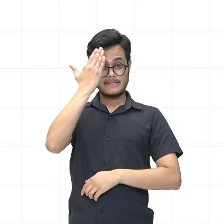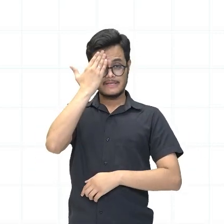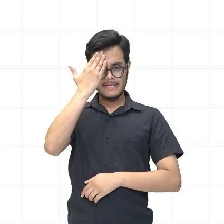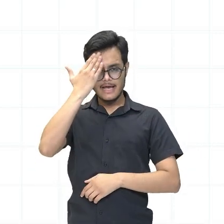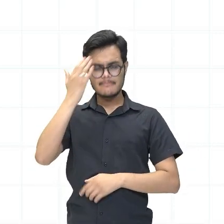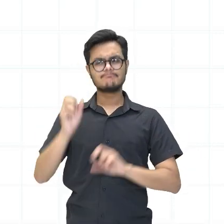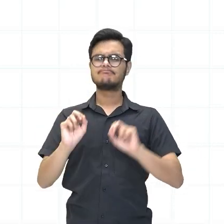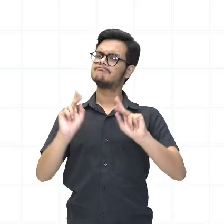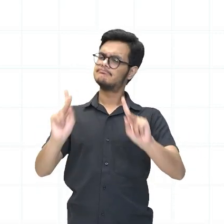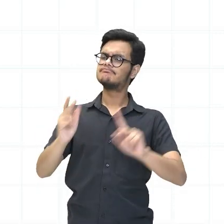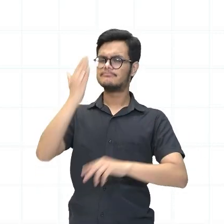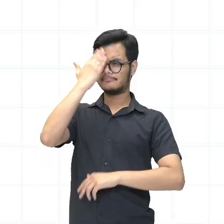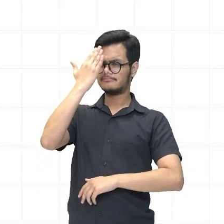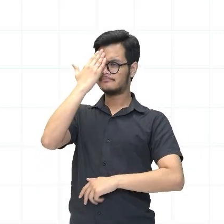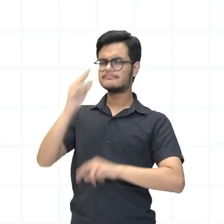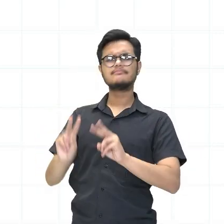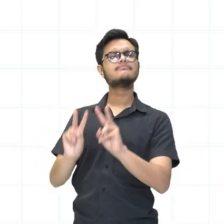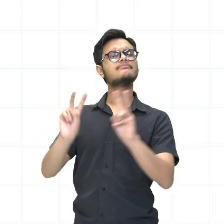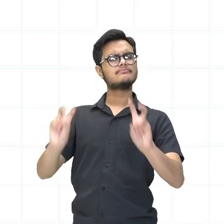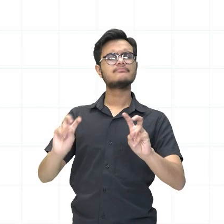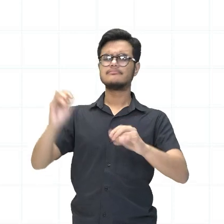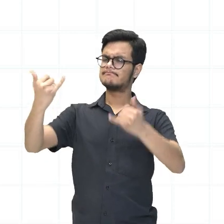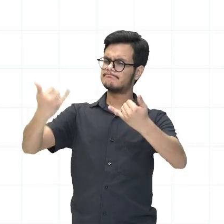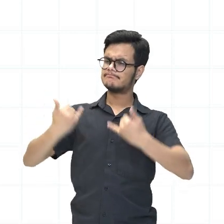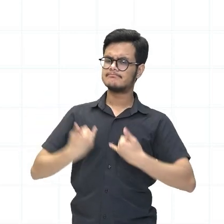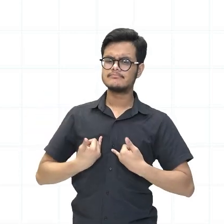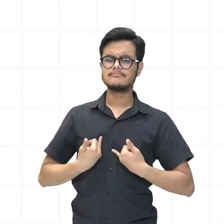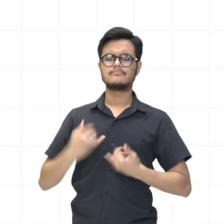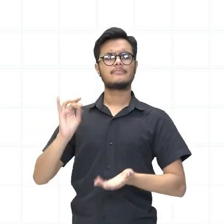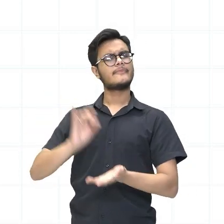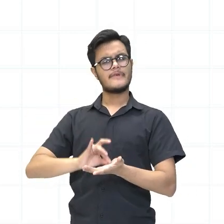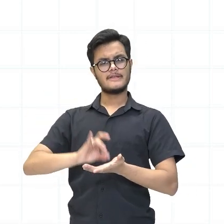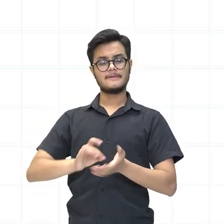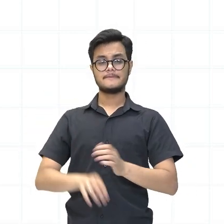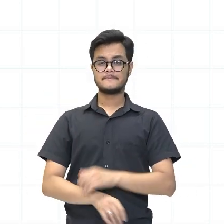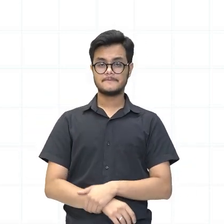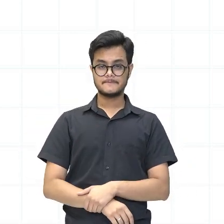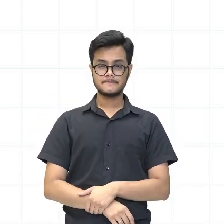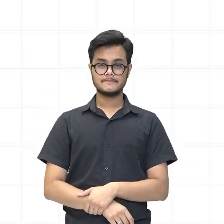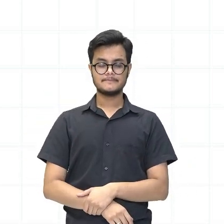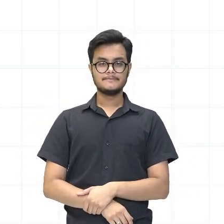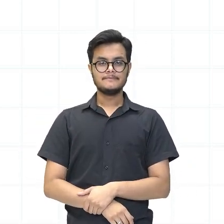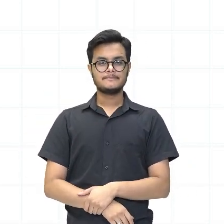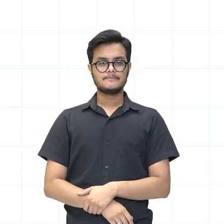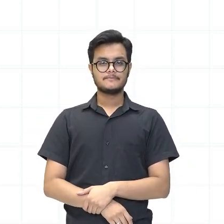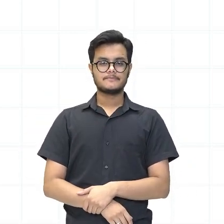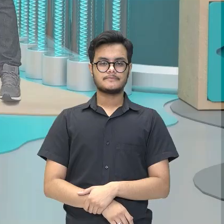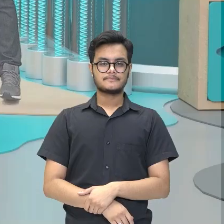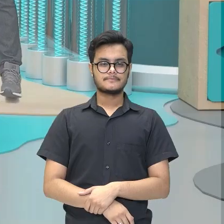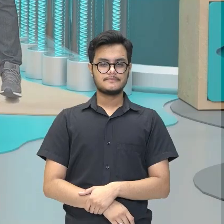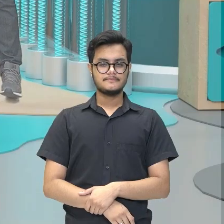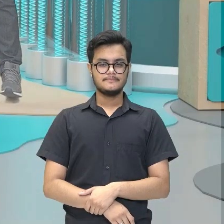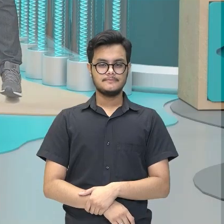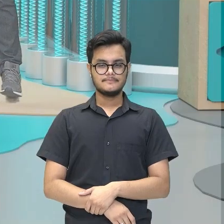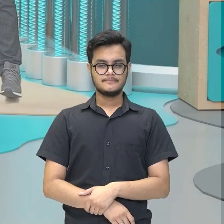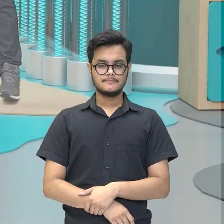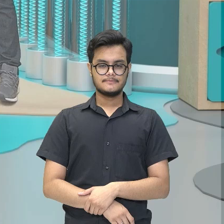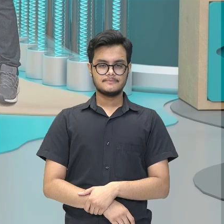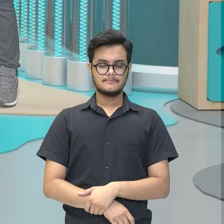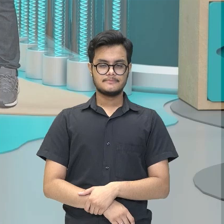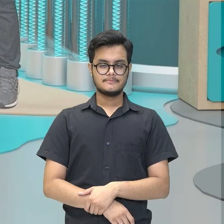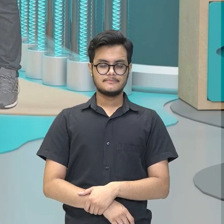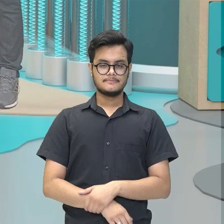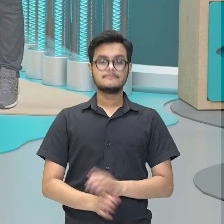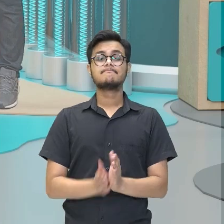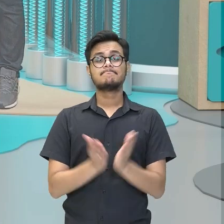do fato abordado, conheça um pouco mais a fundo, certo? Então, pessoal, voltando aqui comigo, já que